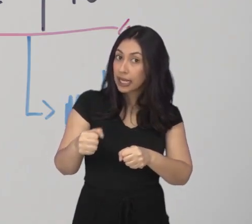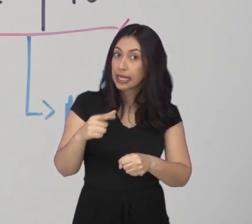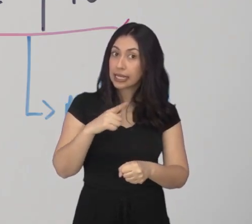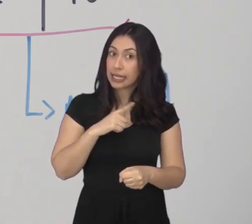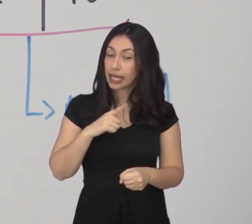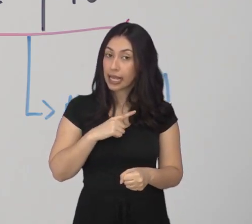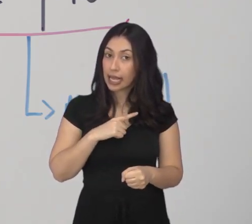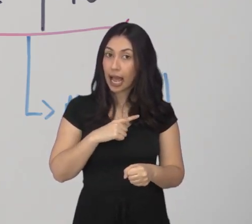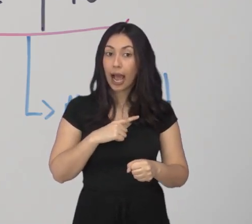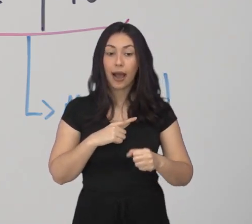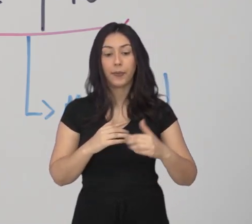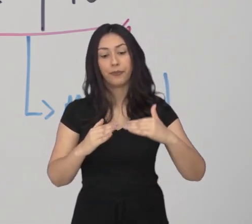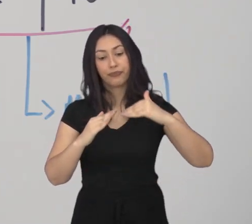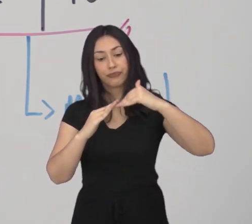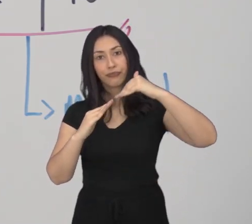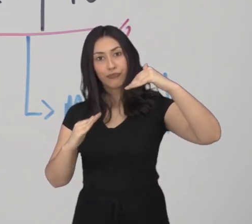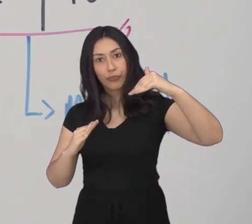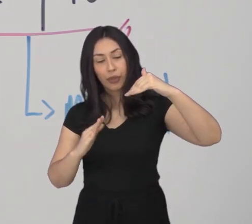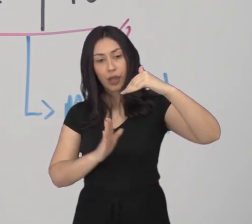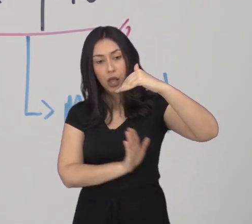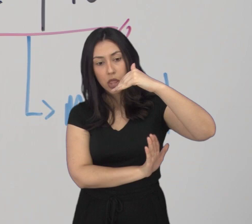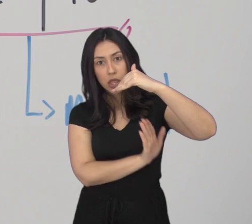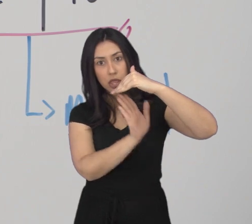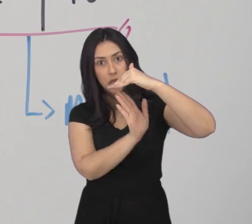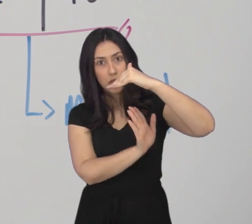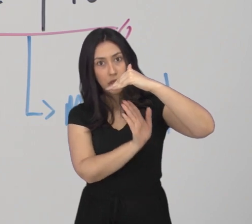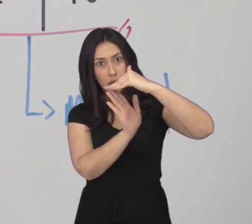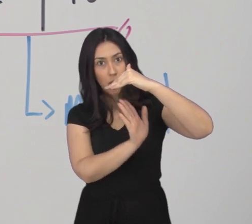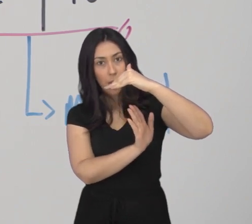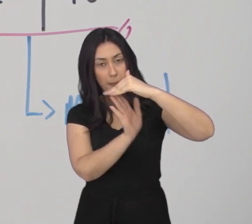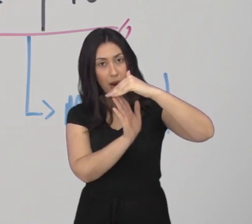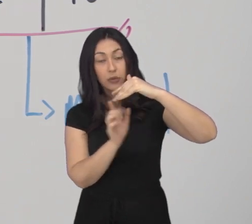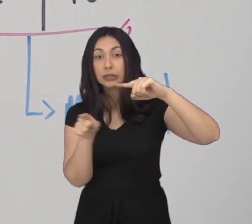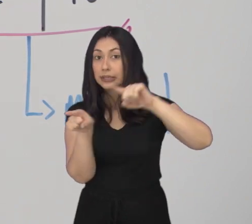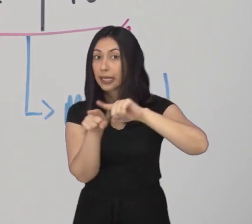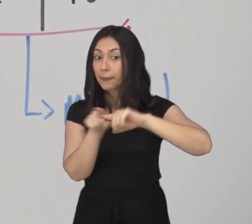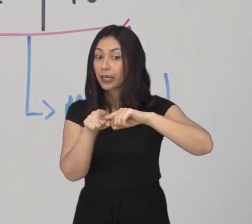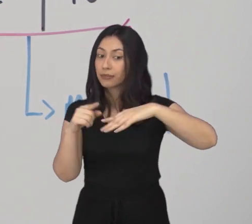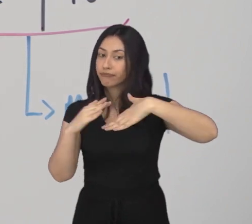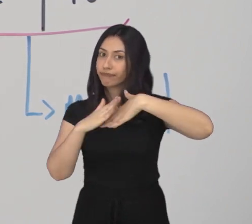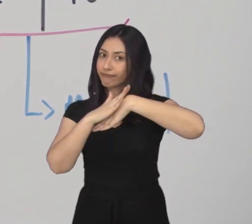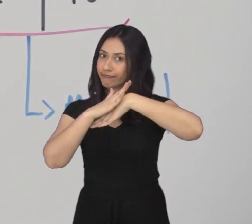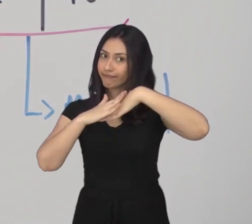está sempre paralela à superfície. Tá bom?